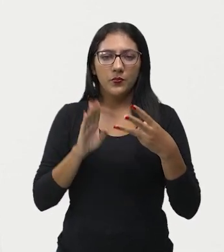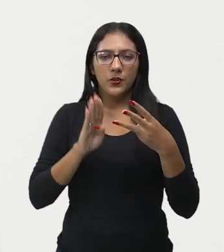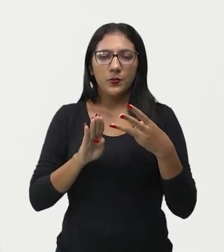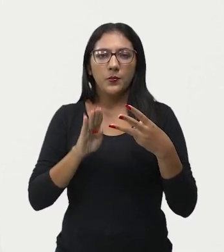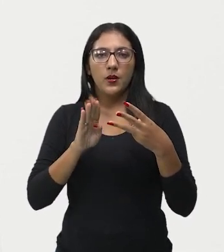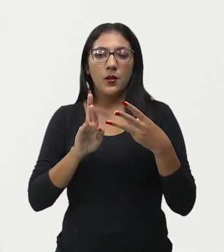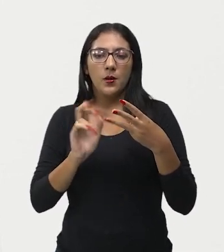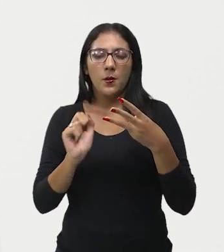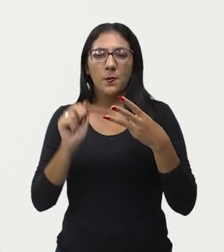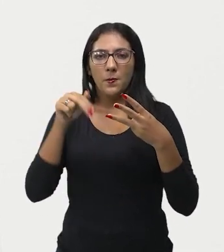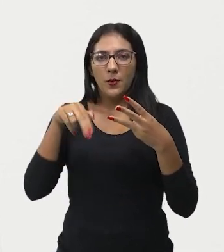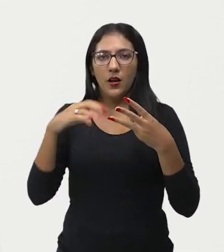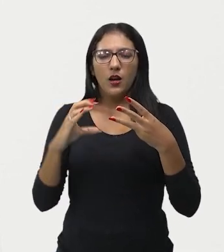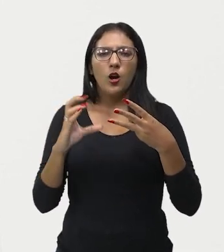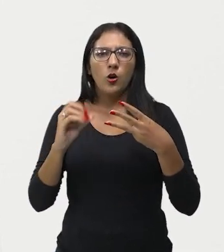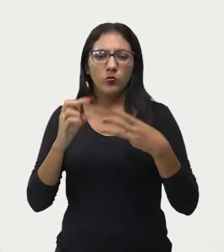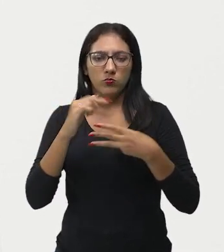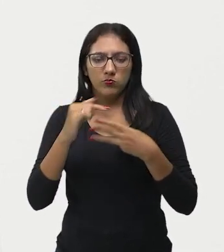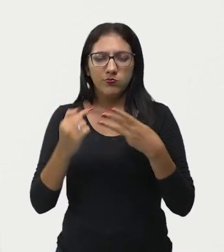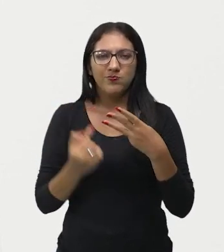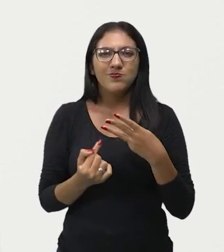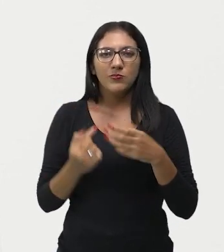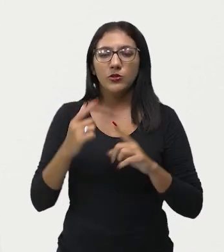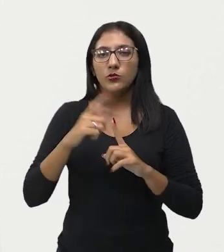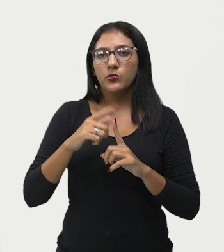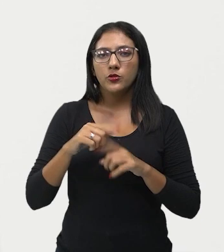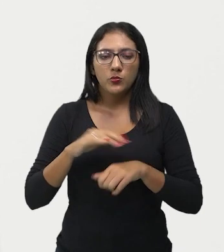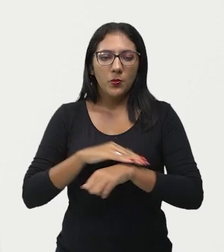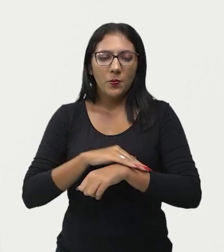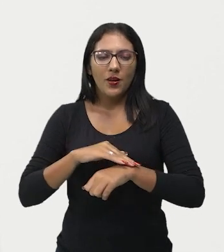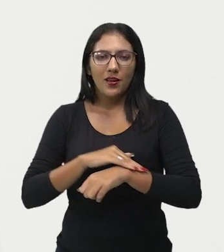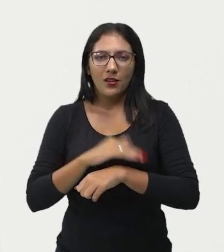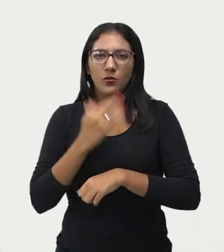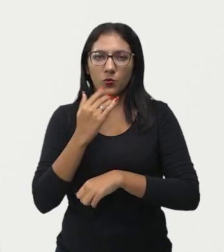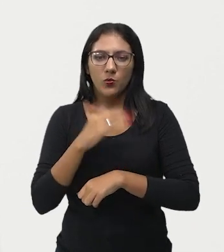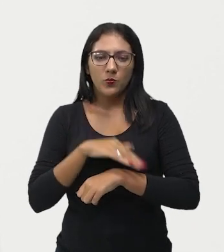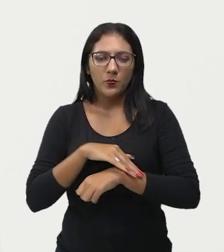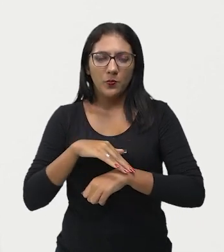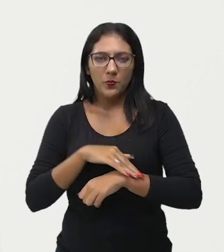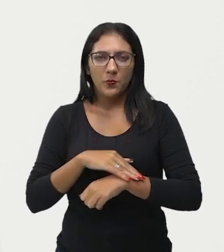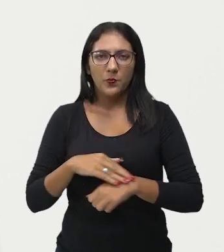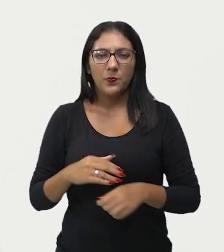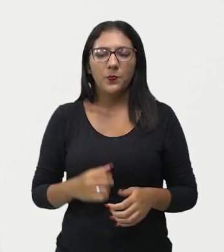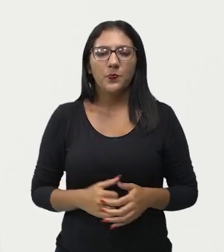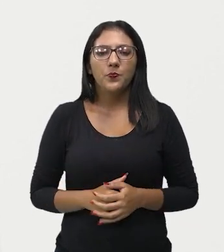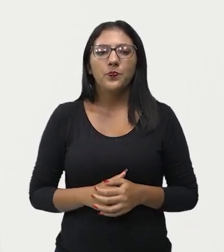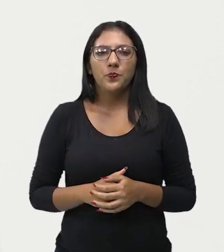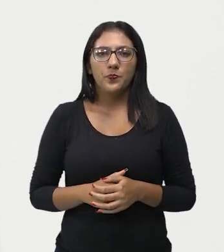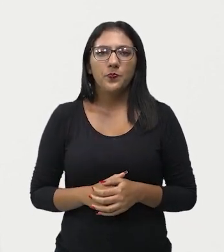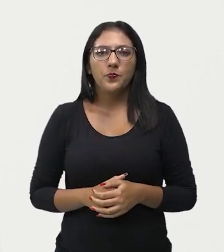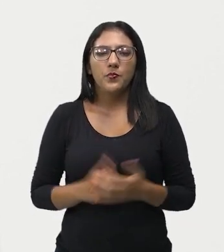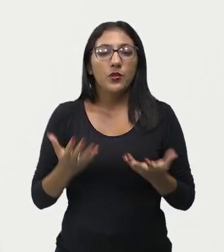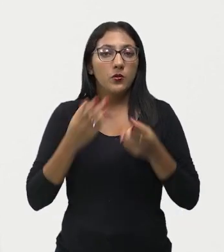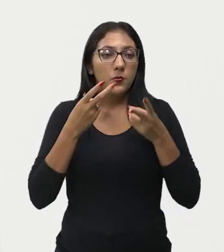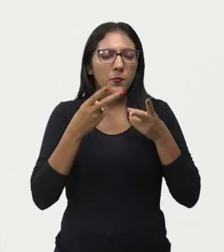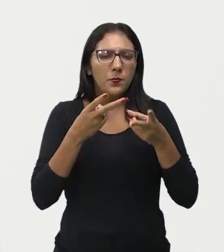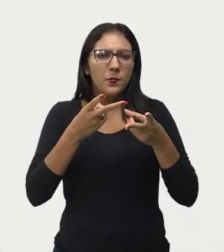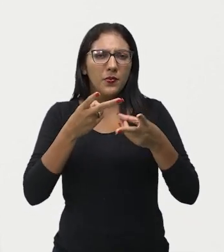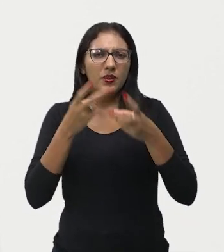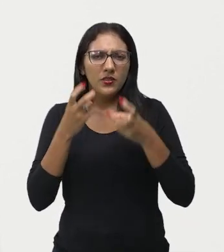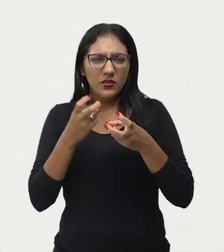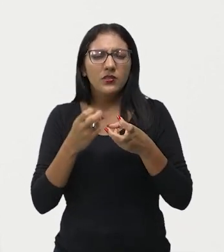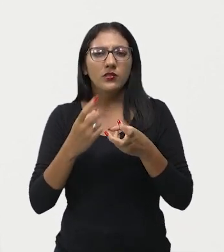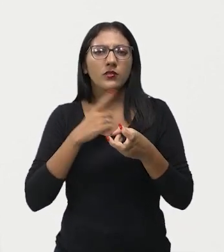E B a palavra branco, tá bom? Só para a gente ficar ciente aí. Perceba o seguinte, ó, que